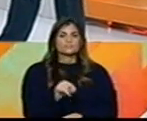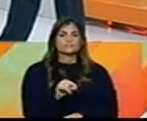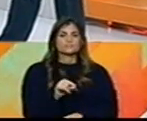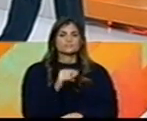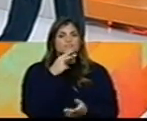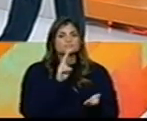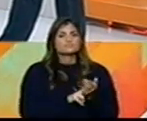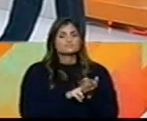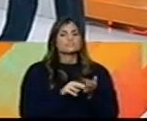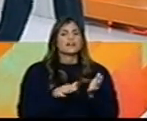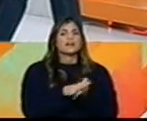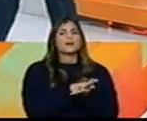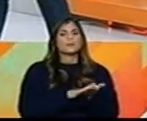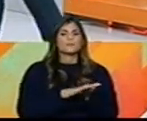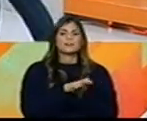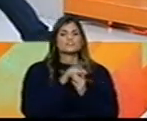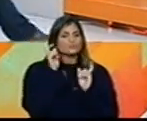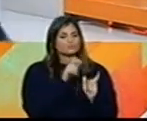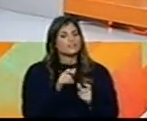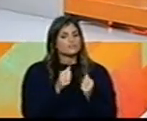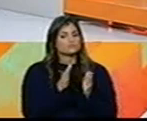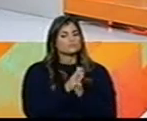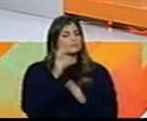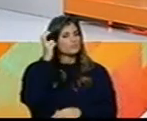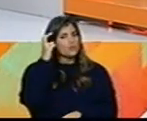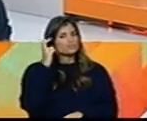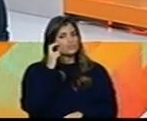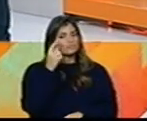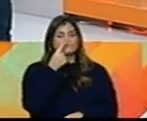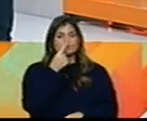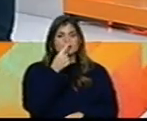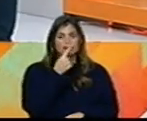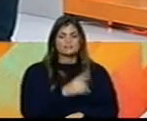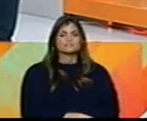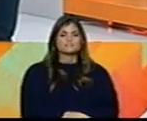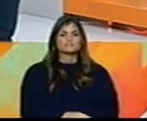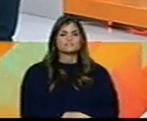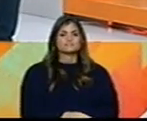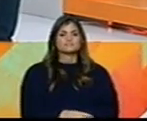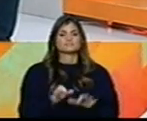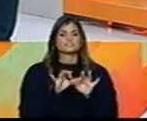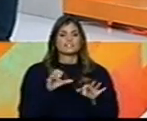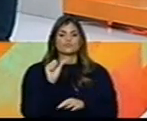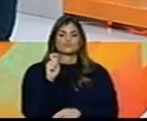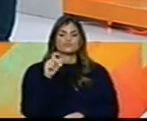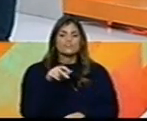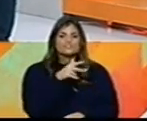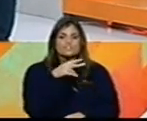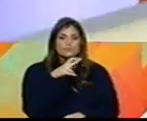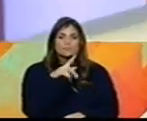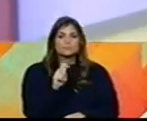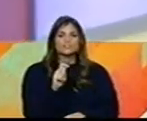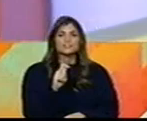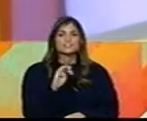Para que seja sim, uma origem sim. controlada. Seja não é? Tudo biológico, de preferência, e tal como o gengibre, a curcuma, o